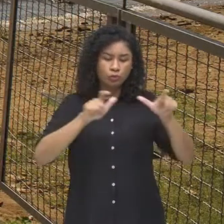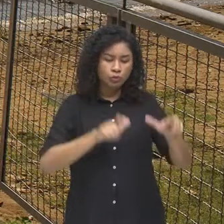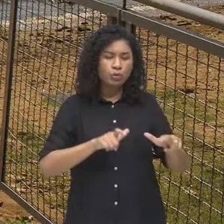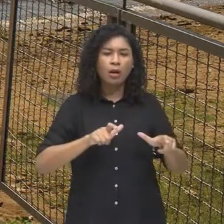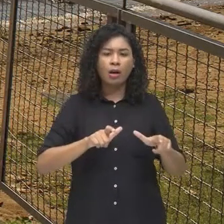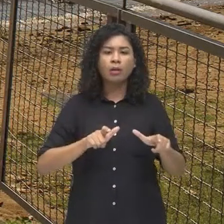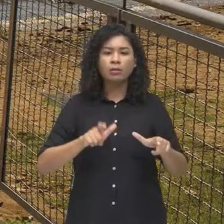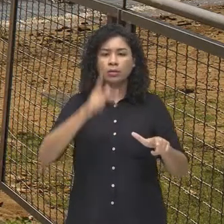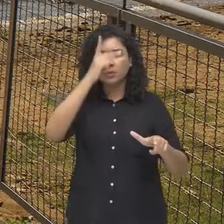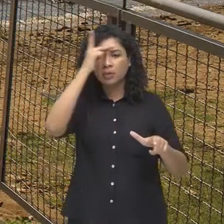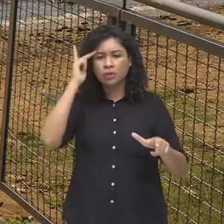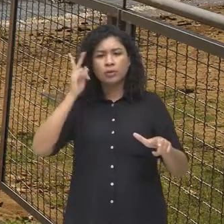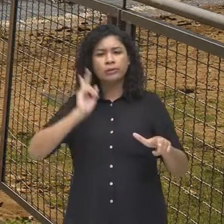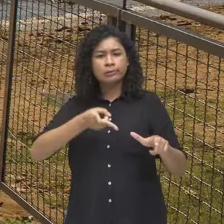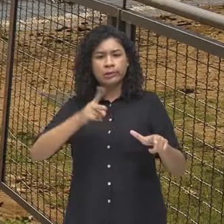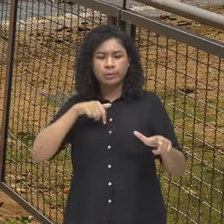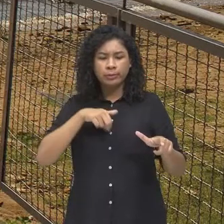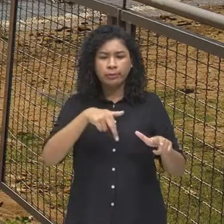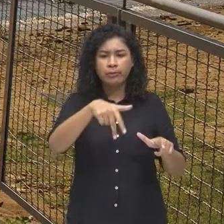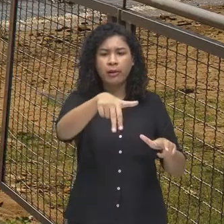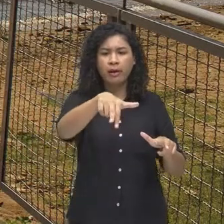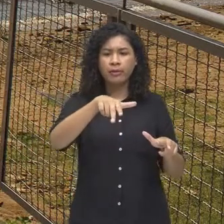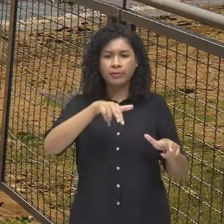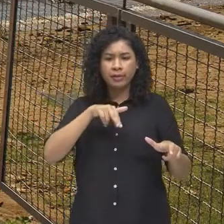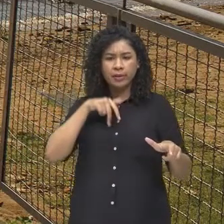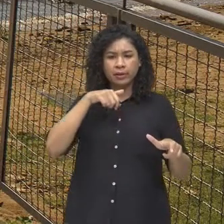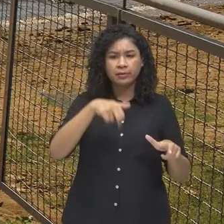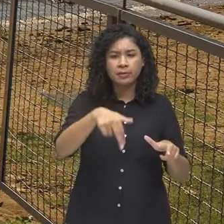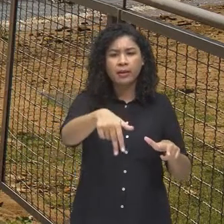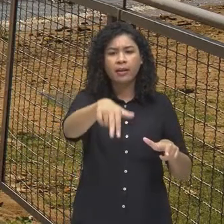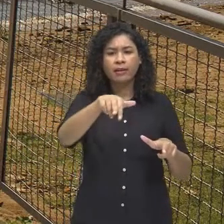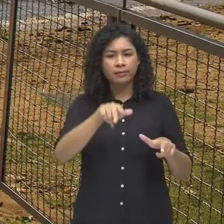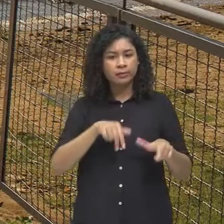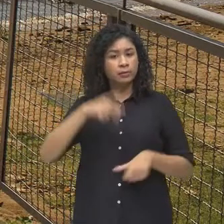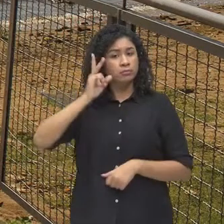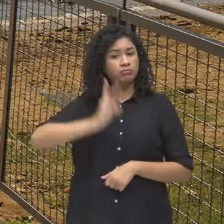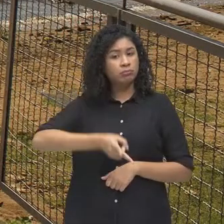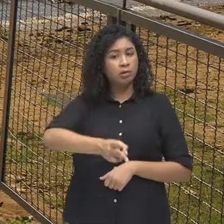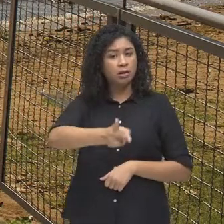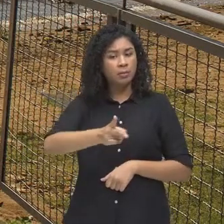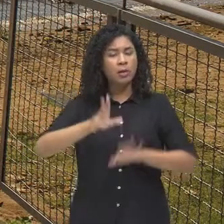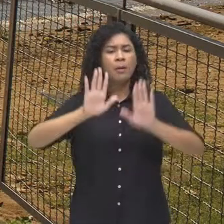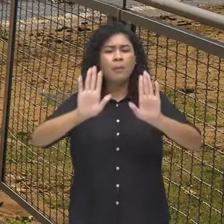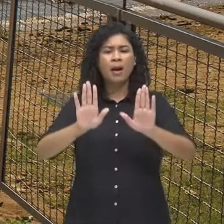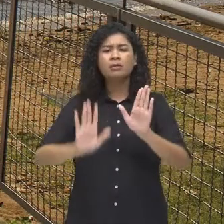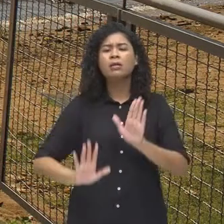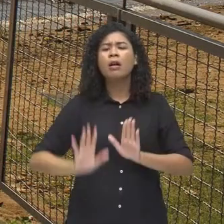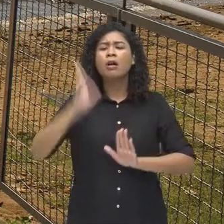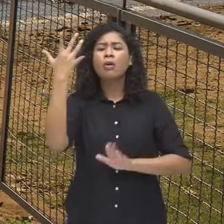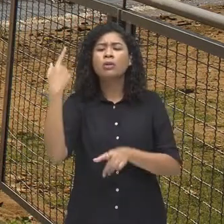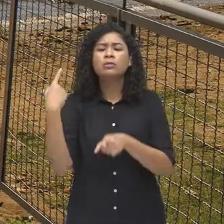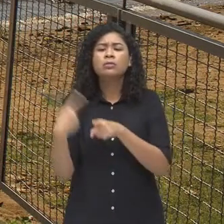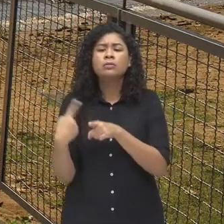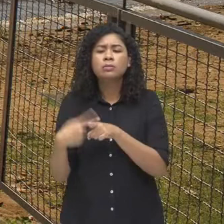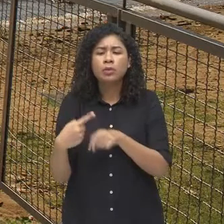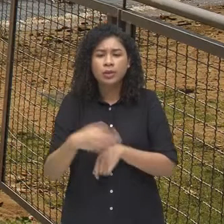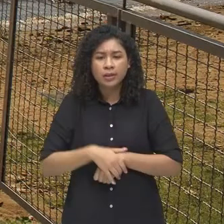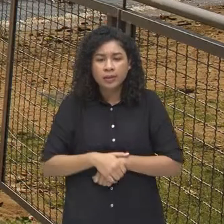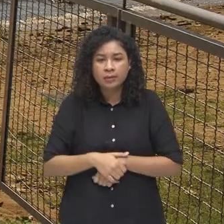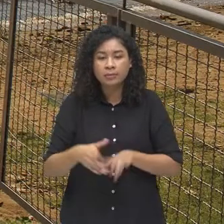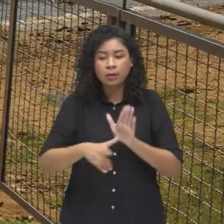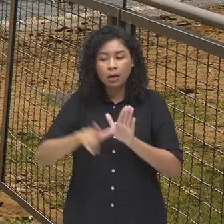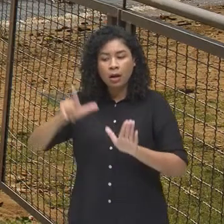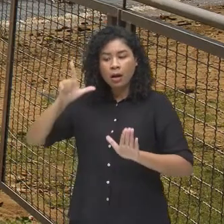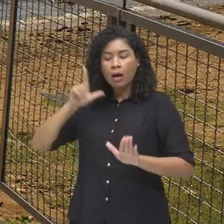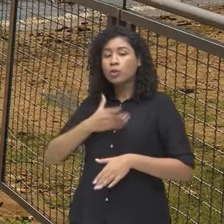que as pessoas vão e vêm para seus lugares. Mas por que que isso aconteceu? Porque houve uma